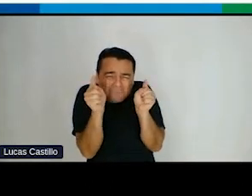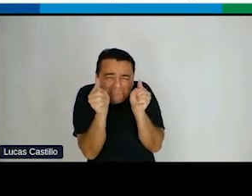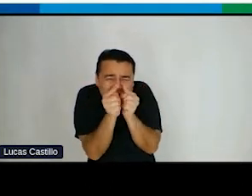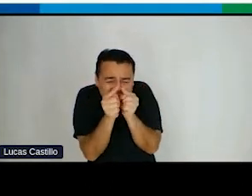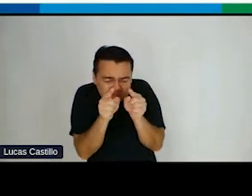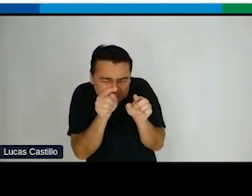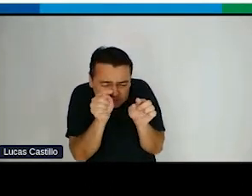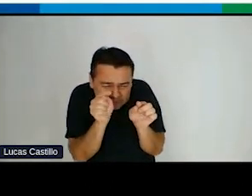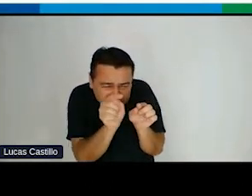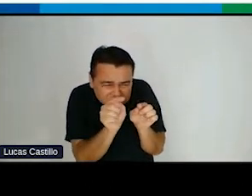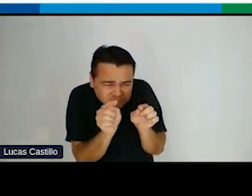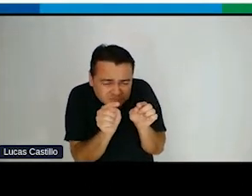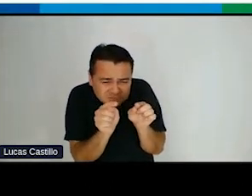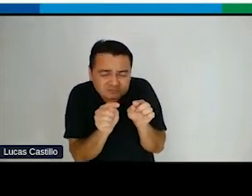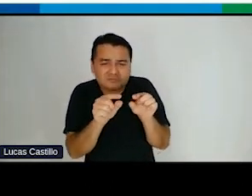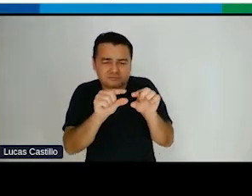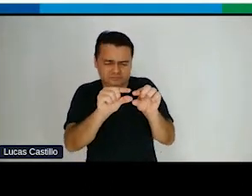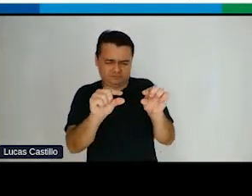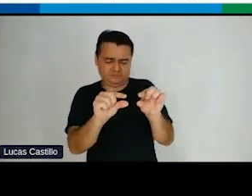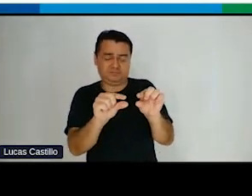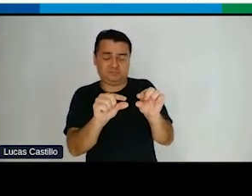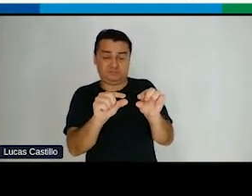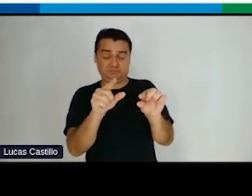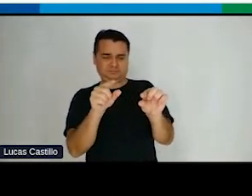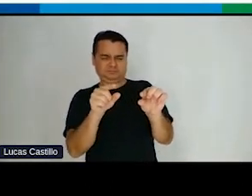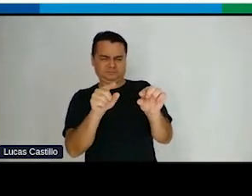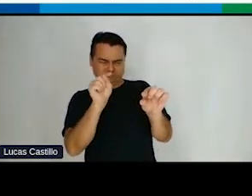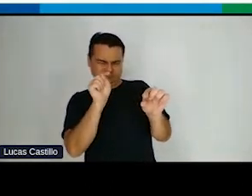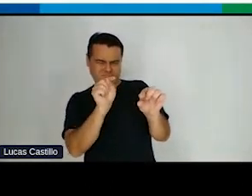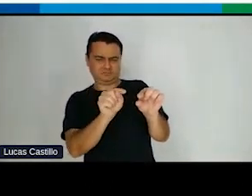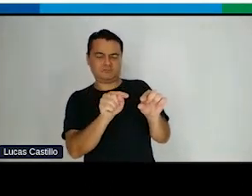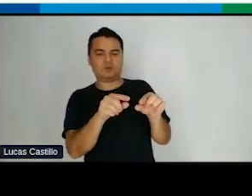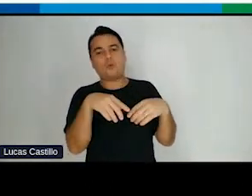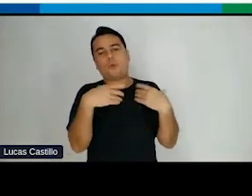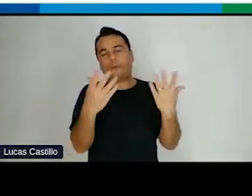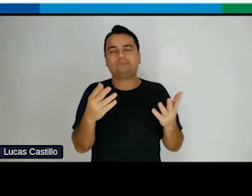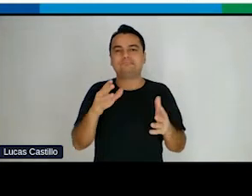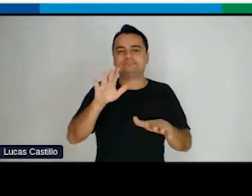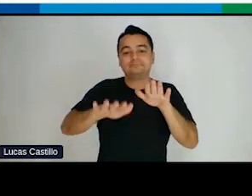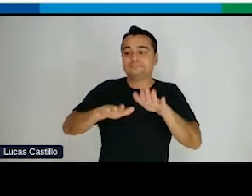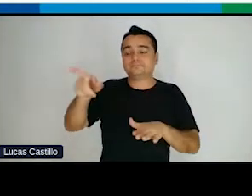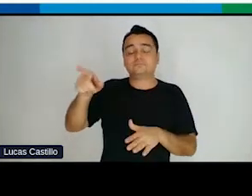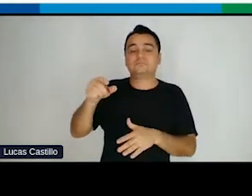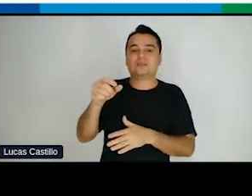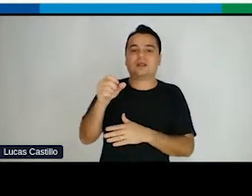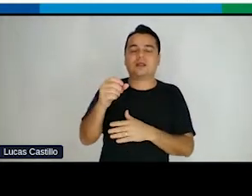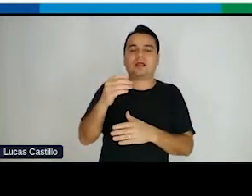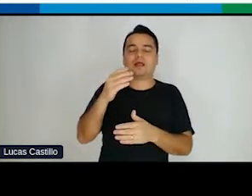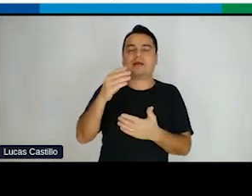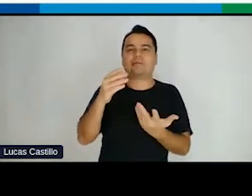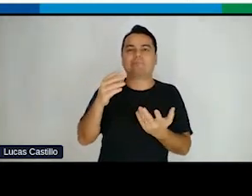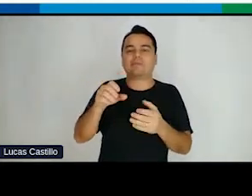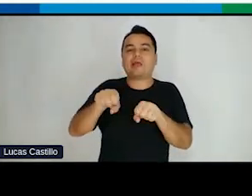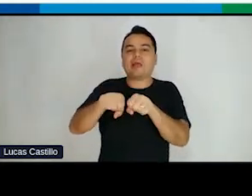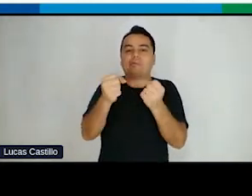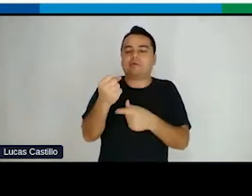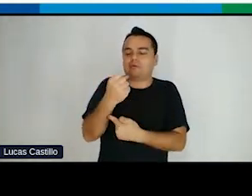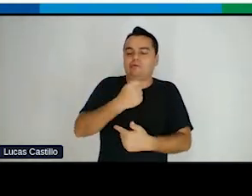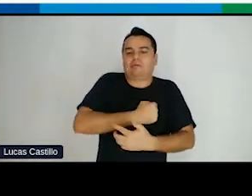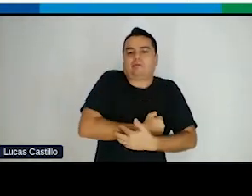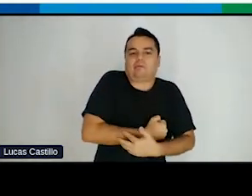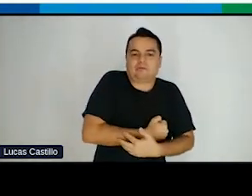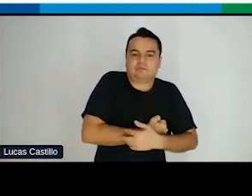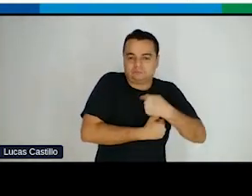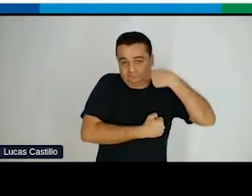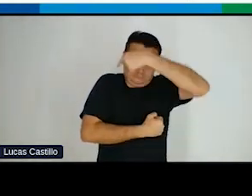meu usuário ele não quebrou o braço e ele era destro e agora ele está canhoto? Ou